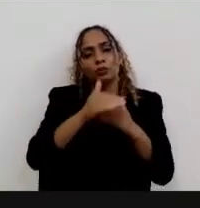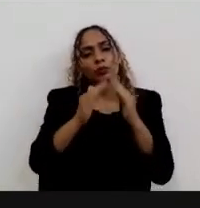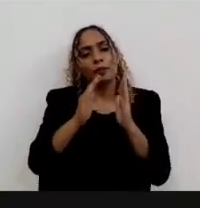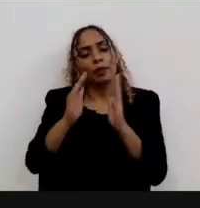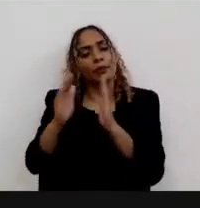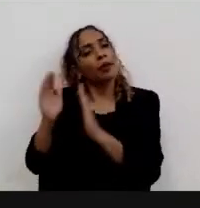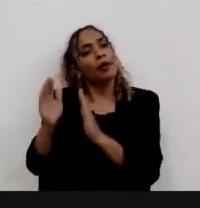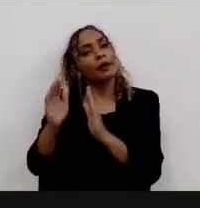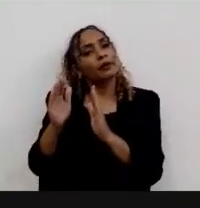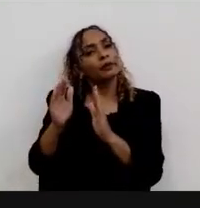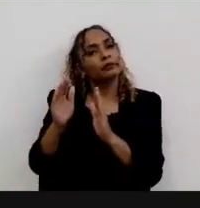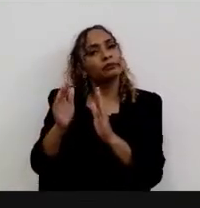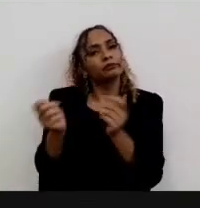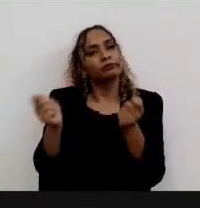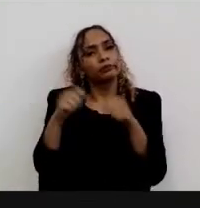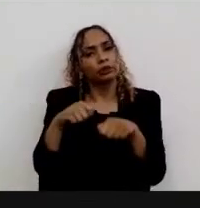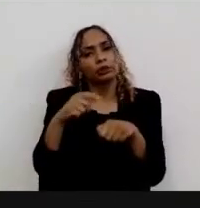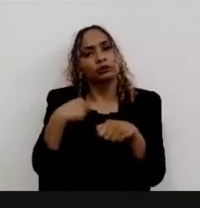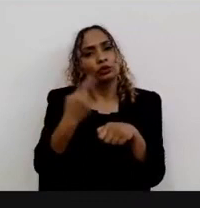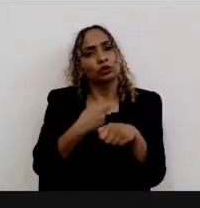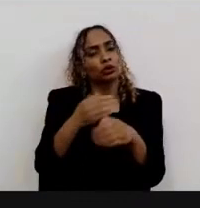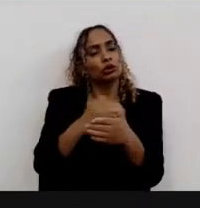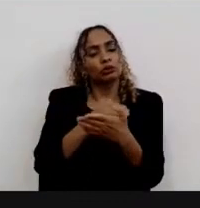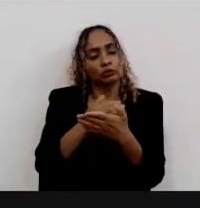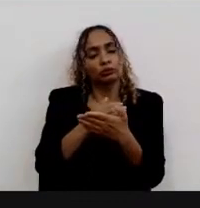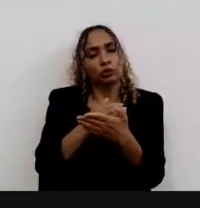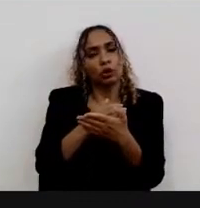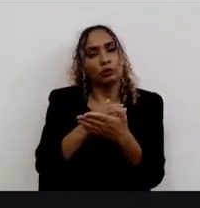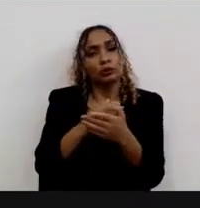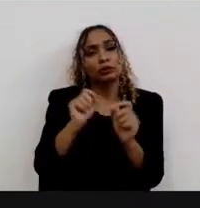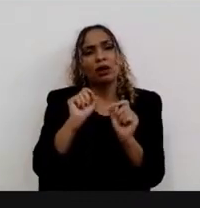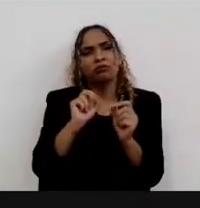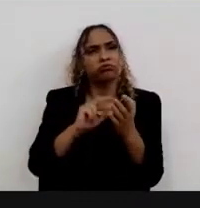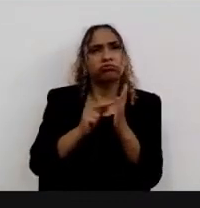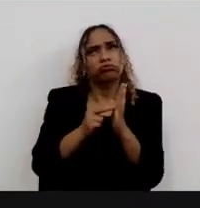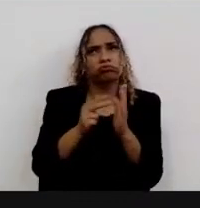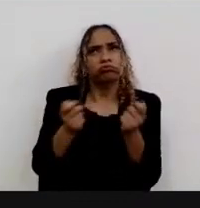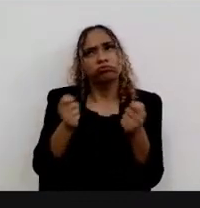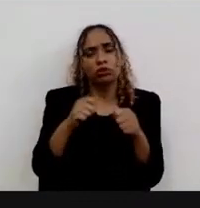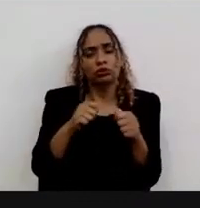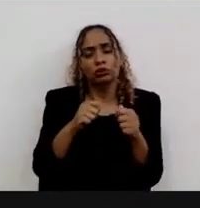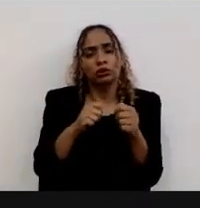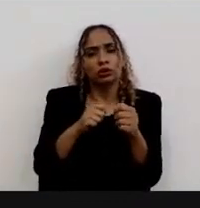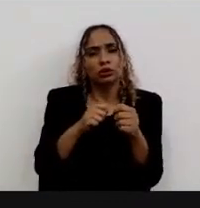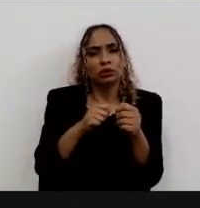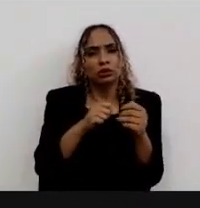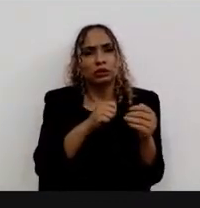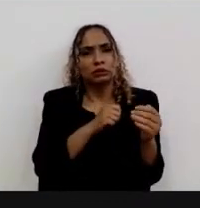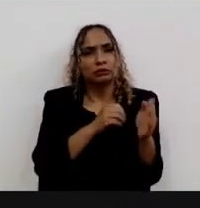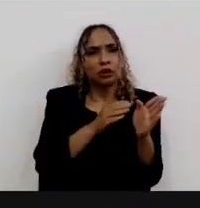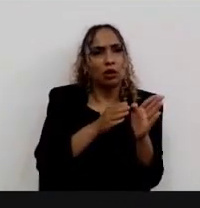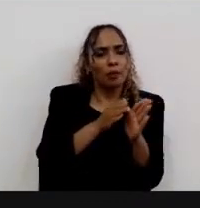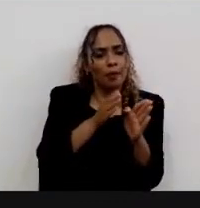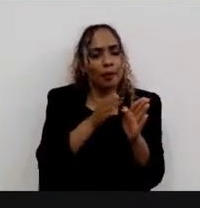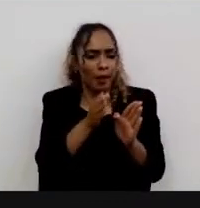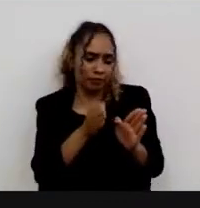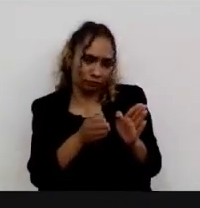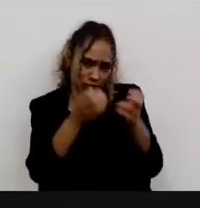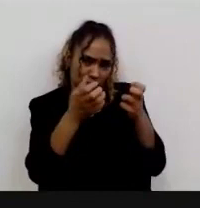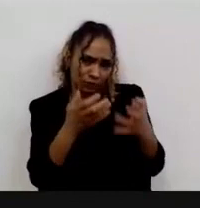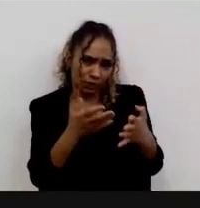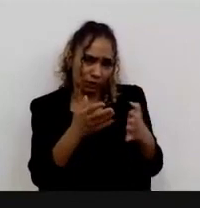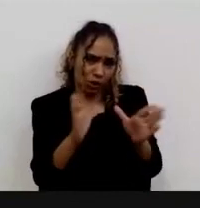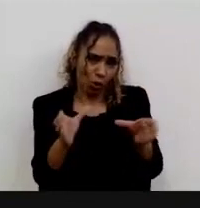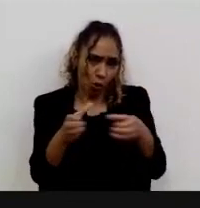seriam, provavelmente, os próximos passos que a gente ainda não começou, mas seria mapear no sistema selecionado para o estudo um conjunto de